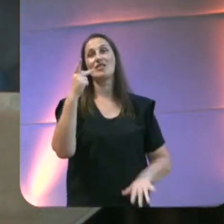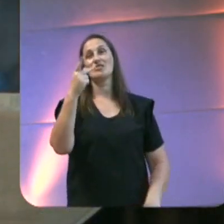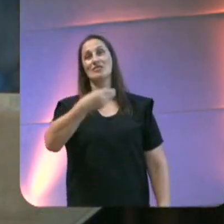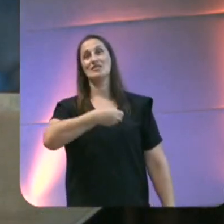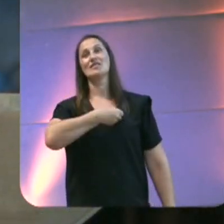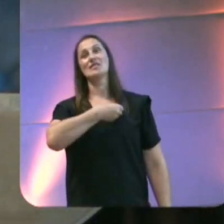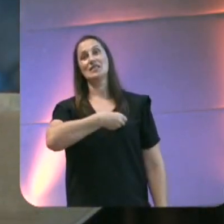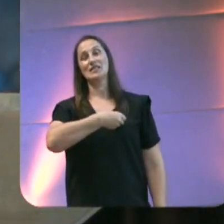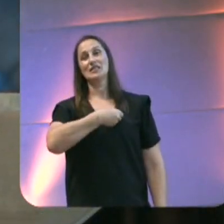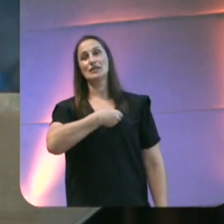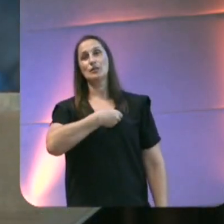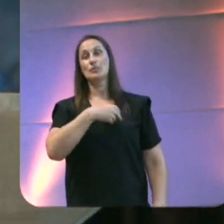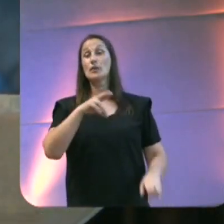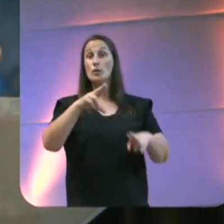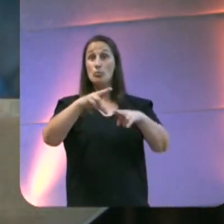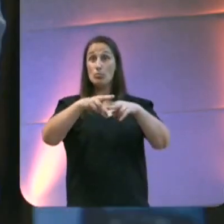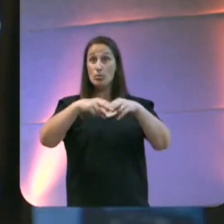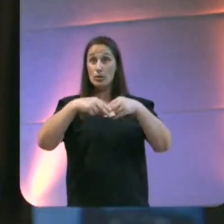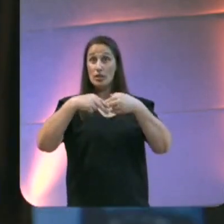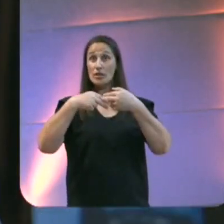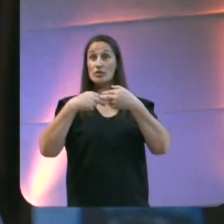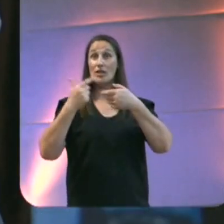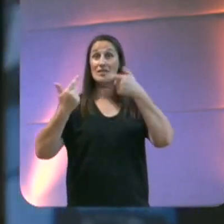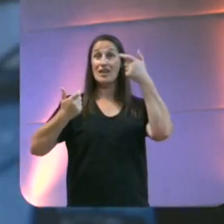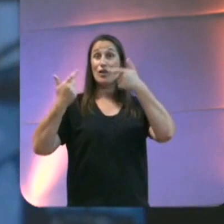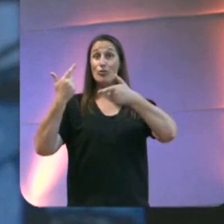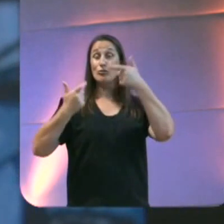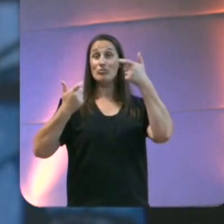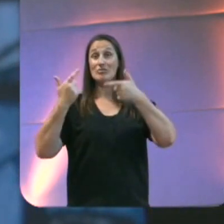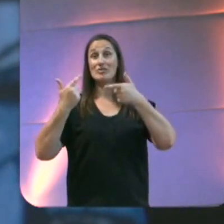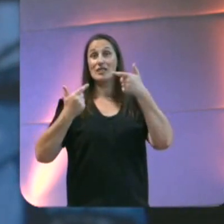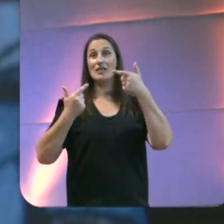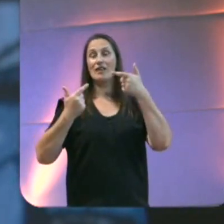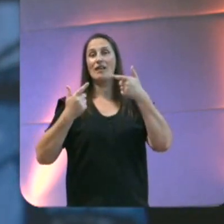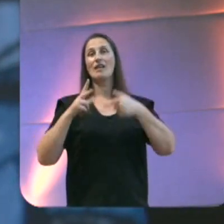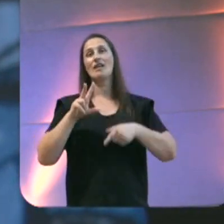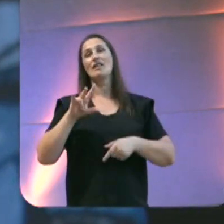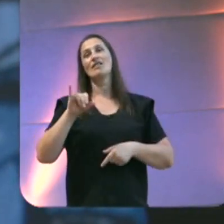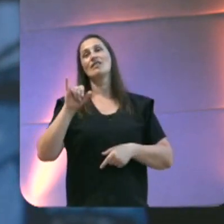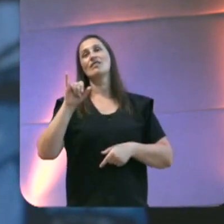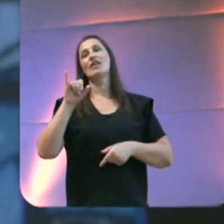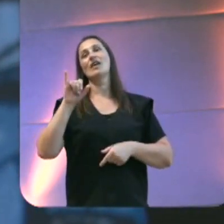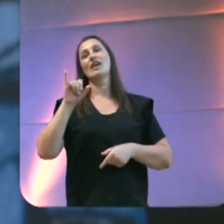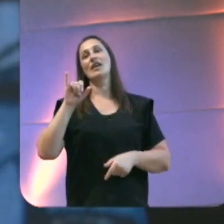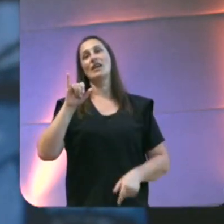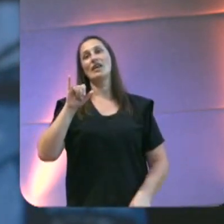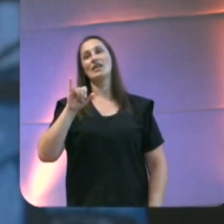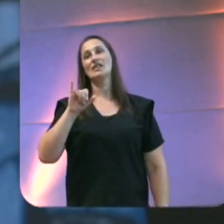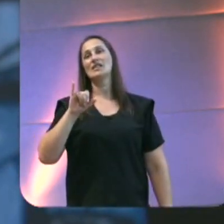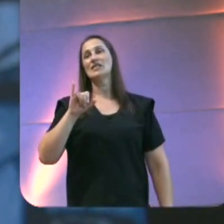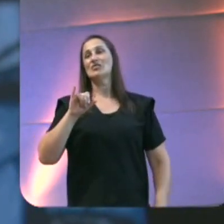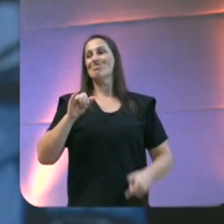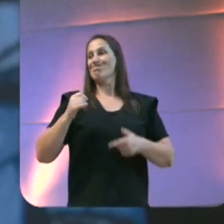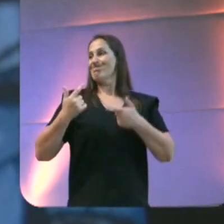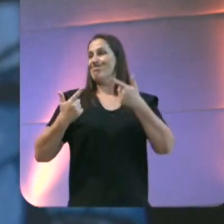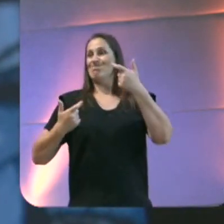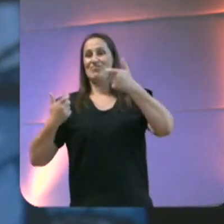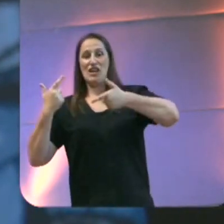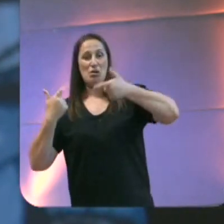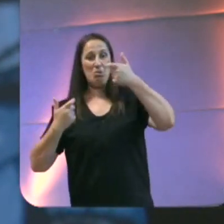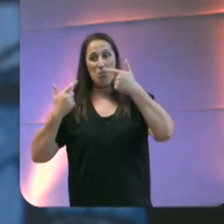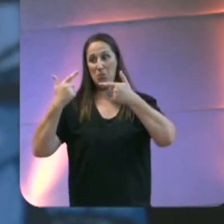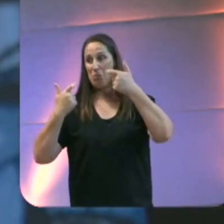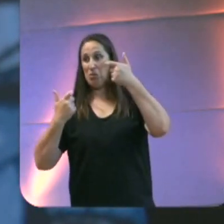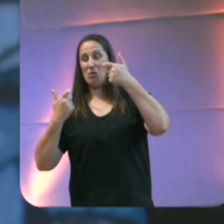rebeldia, ela vai se transformando em obstinação. E sabe o que é obstinação? É quando não importam os conselhos,